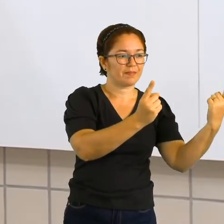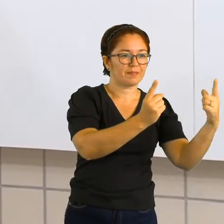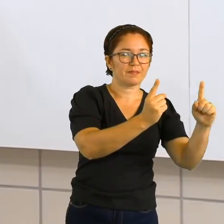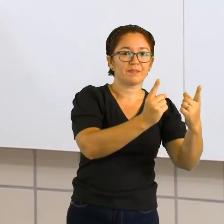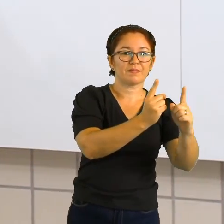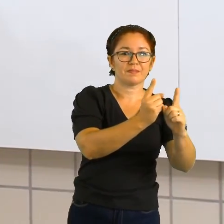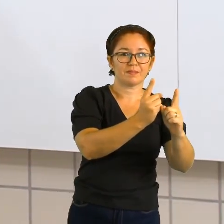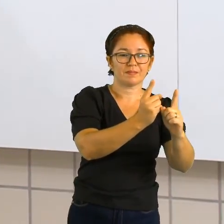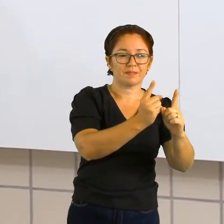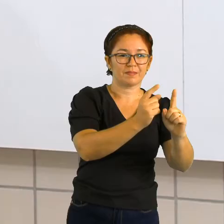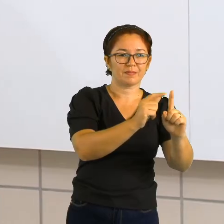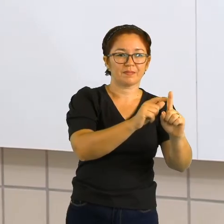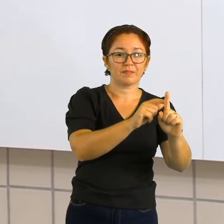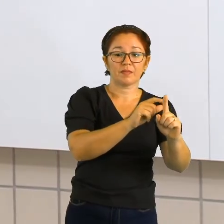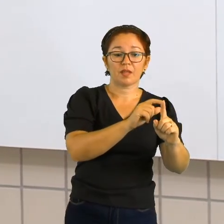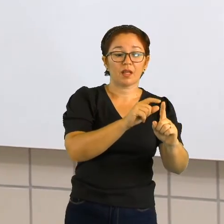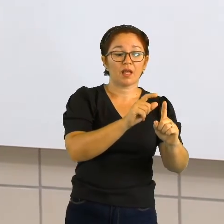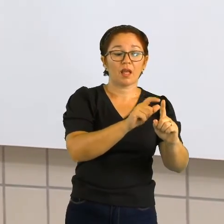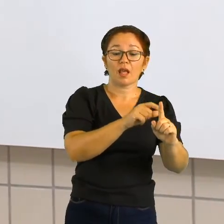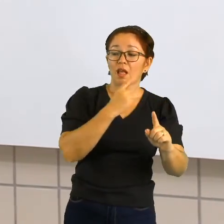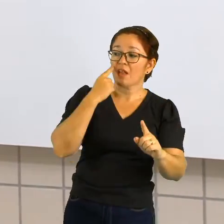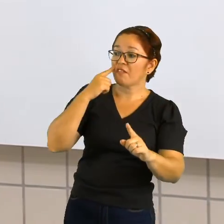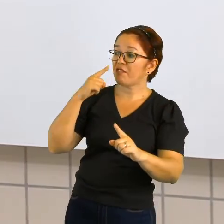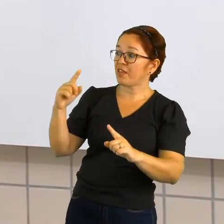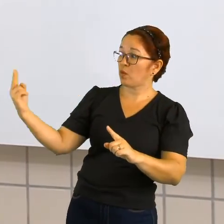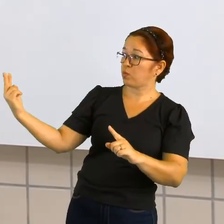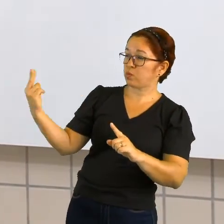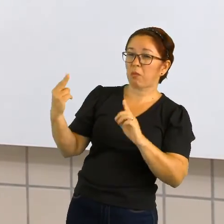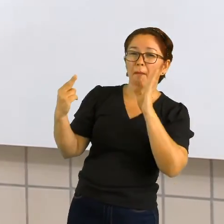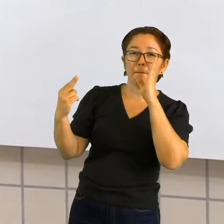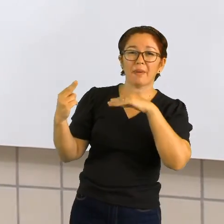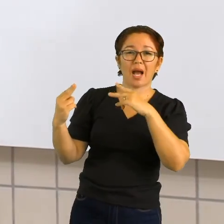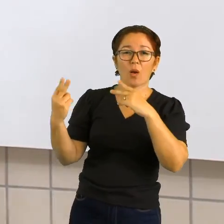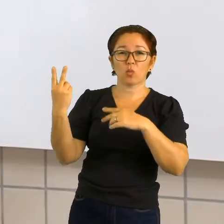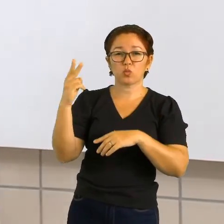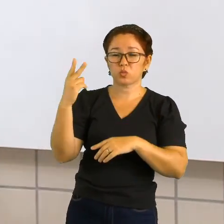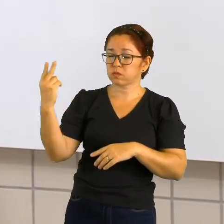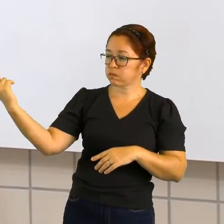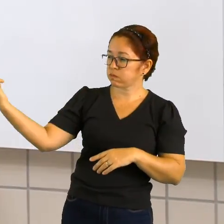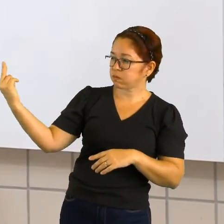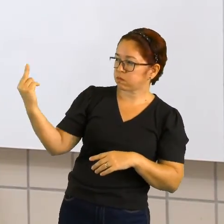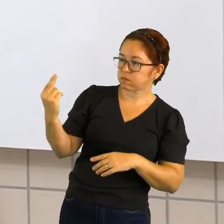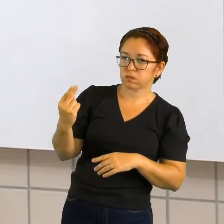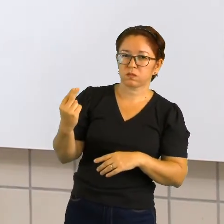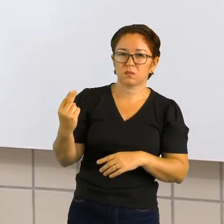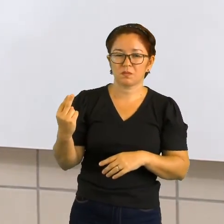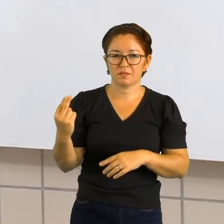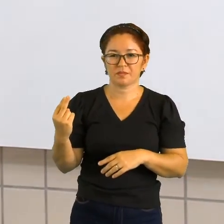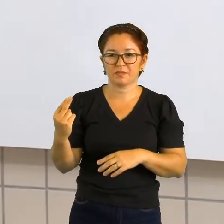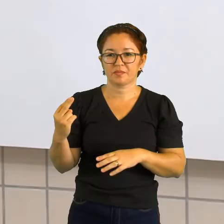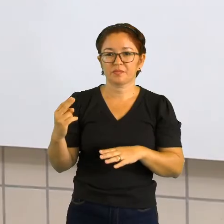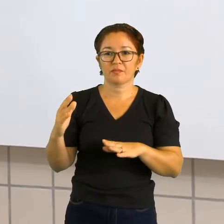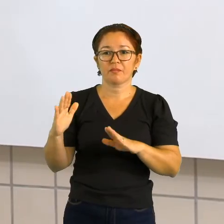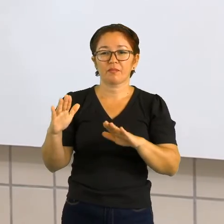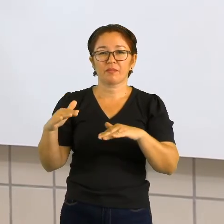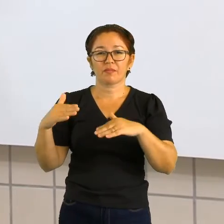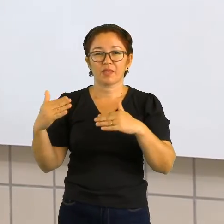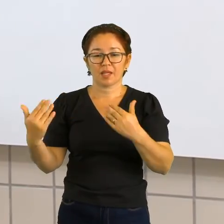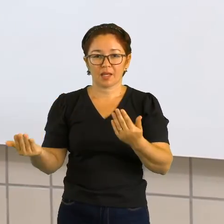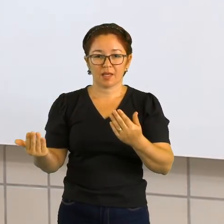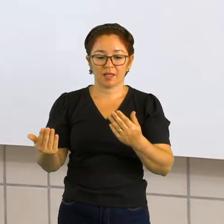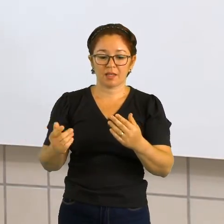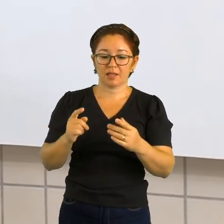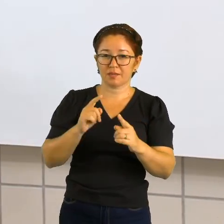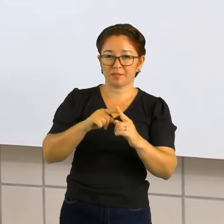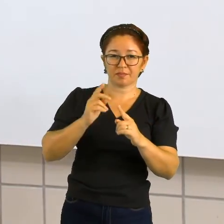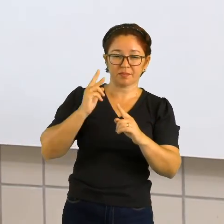ele encontra aqueles dois bandidos e aí os bandidos tentam tirar ele da Rapunzel e a Rapunzel, a